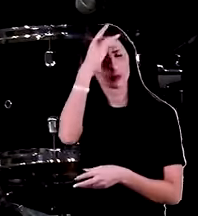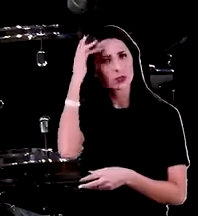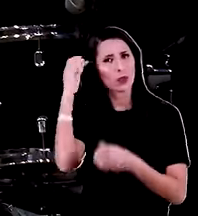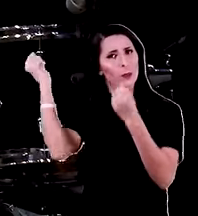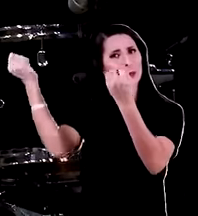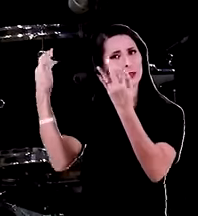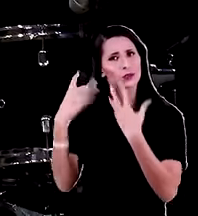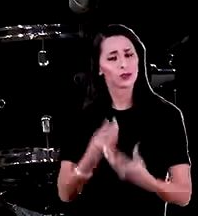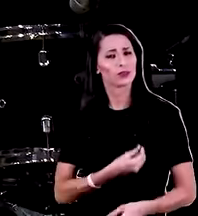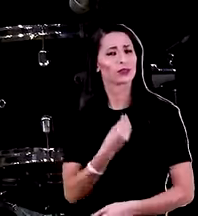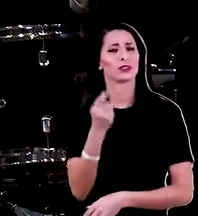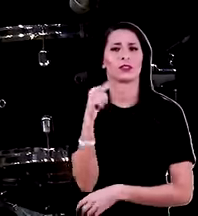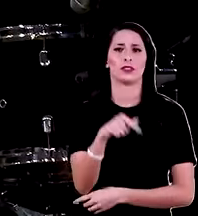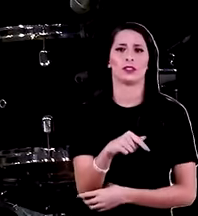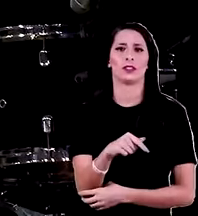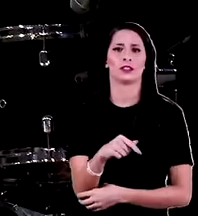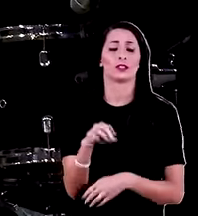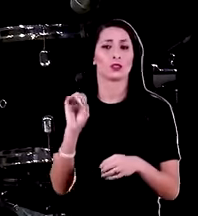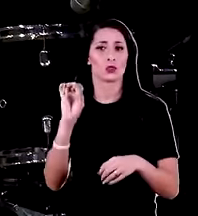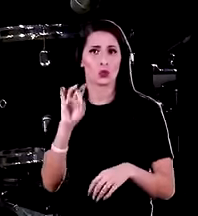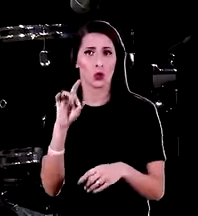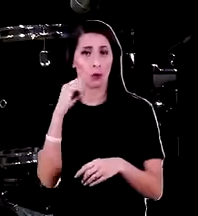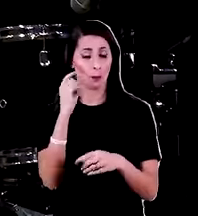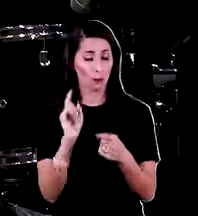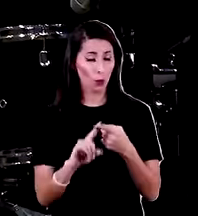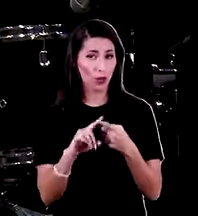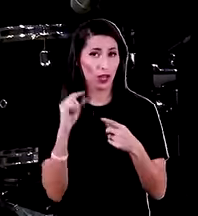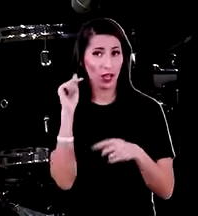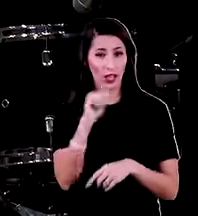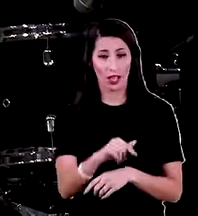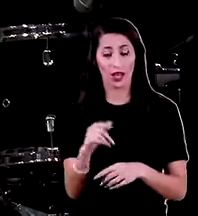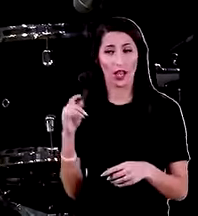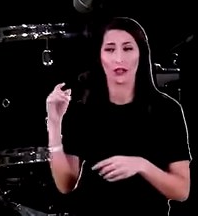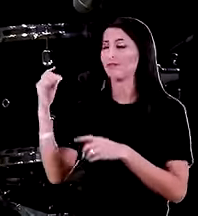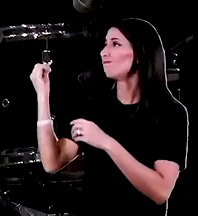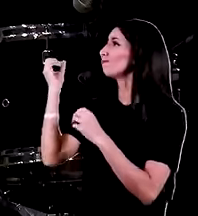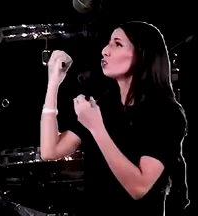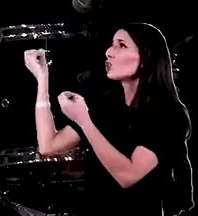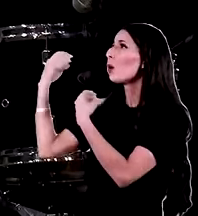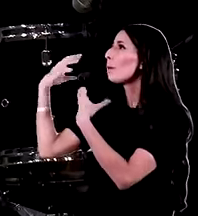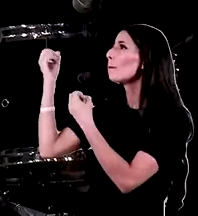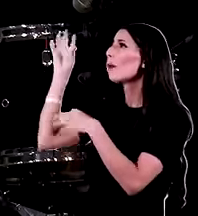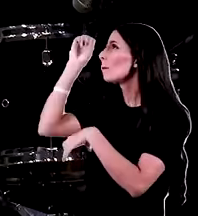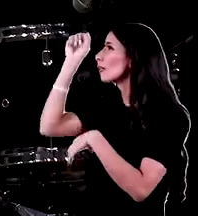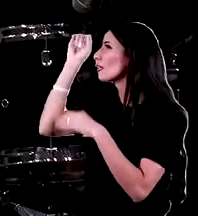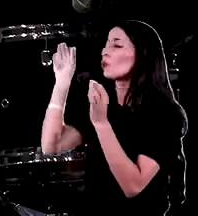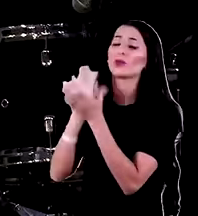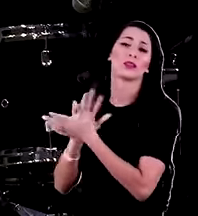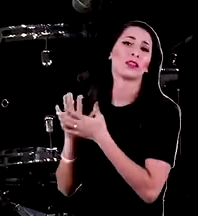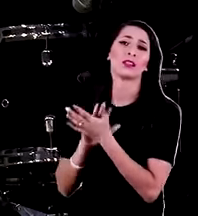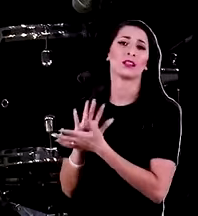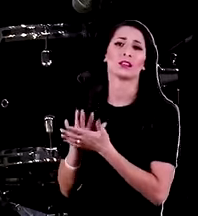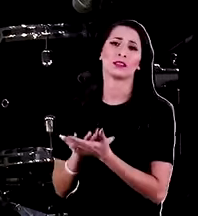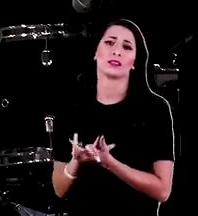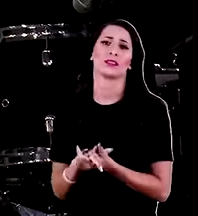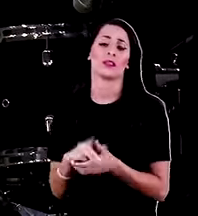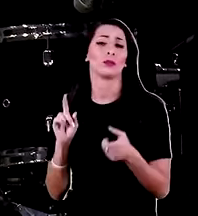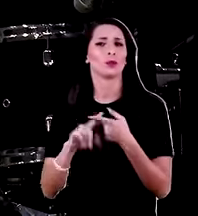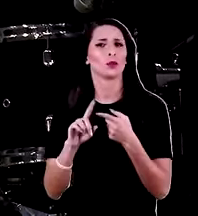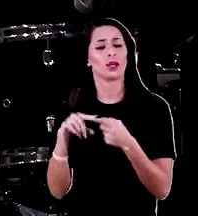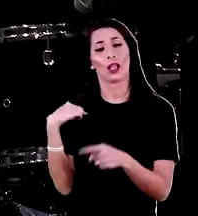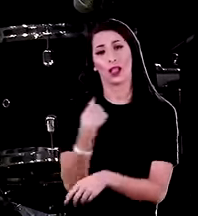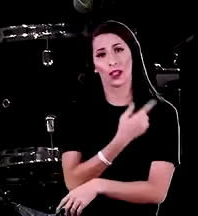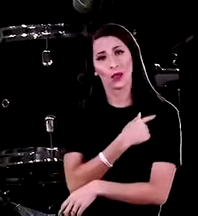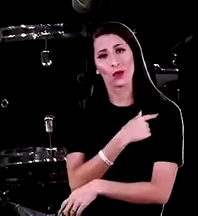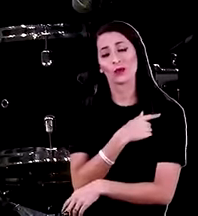Só porque ela não soube interpretar a dor na vida dela. Você já percebeu que às vezes na vida da gente tudo é um problema de interpretação? Oh, gente, a gente precisa de uma aula de português